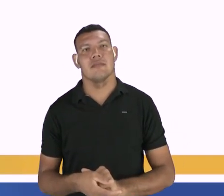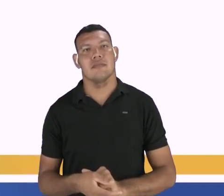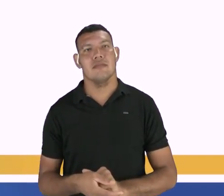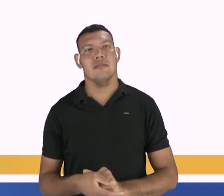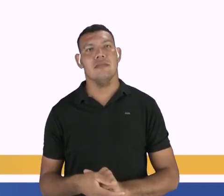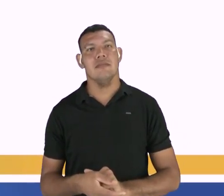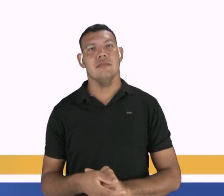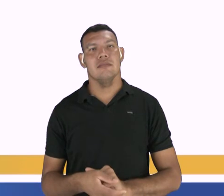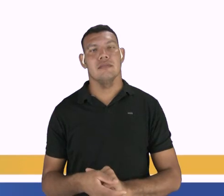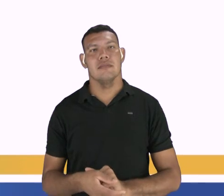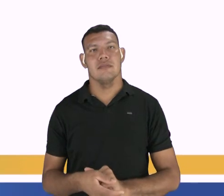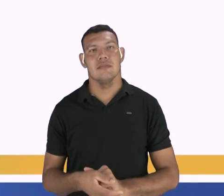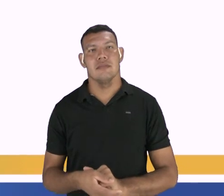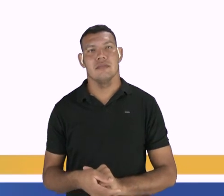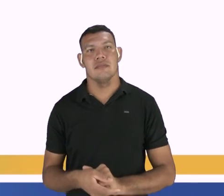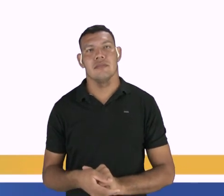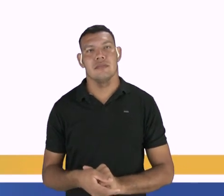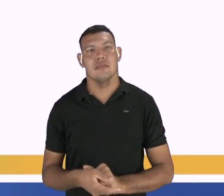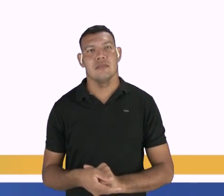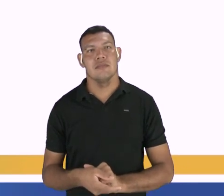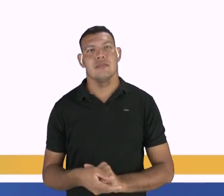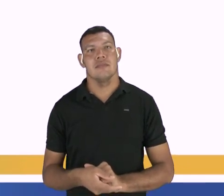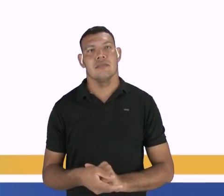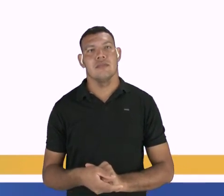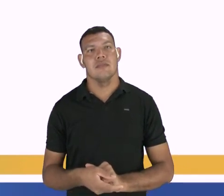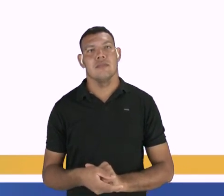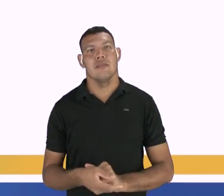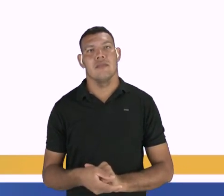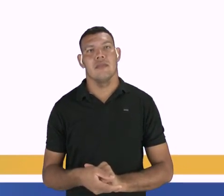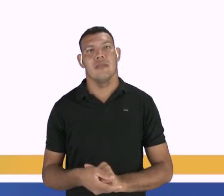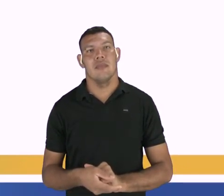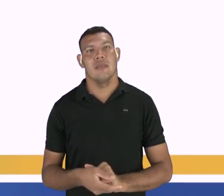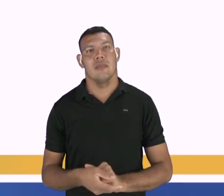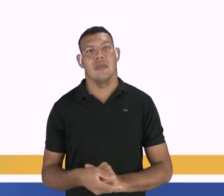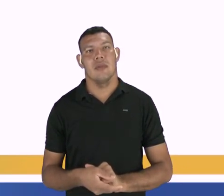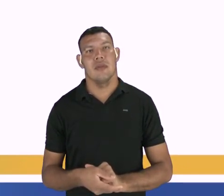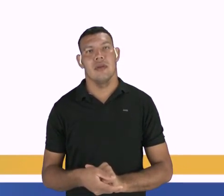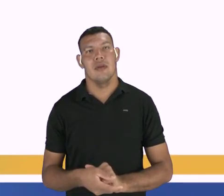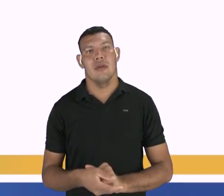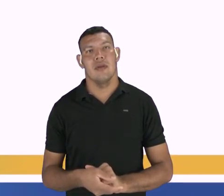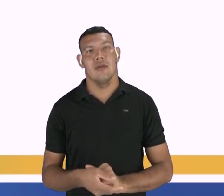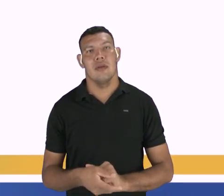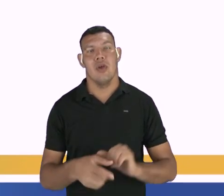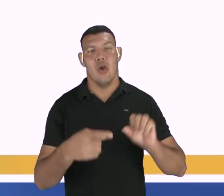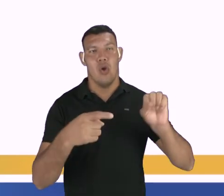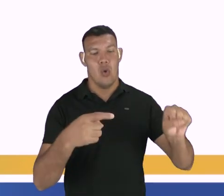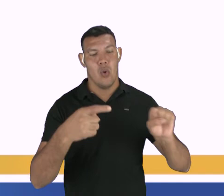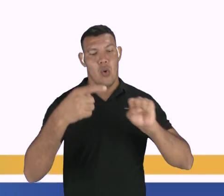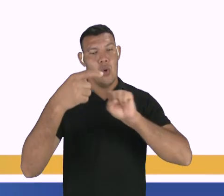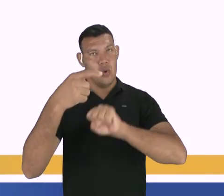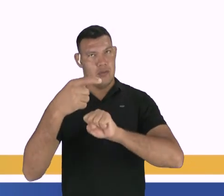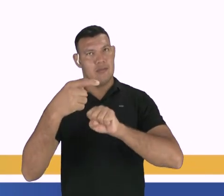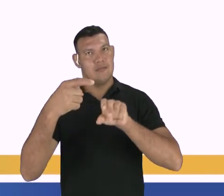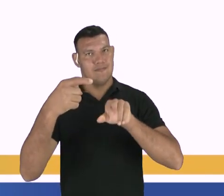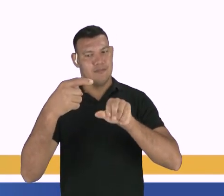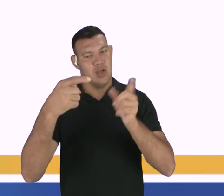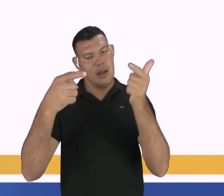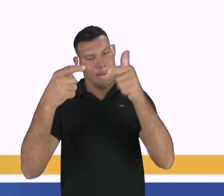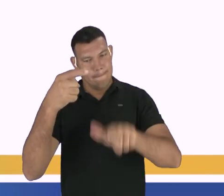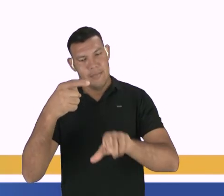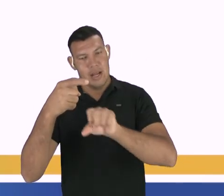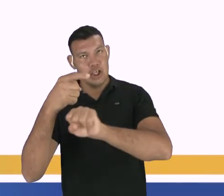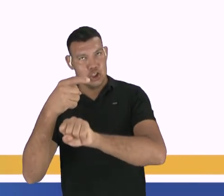Então, 8/8 menos 4/8. Então, denominadores iguais, eu vou repetir esse denominador